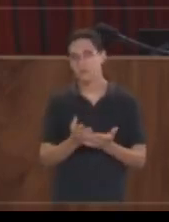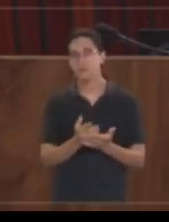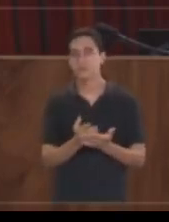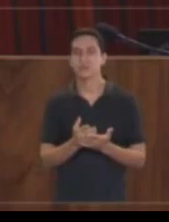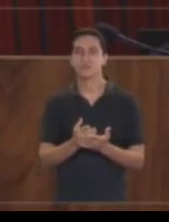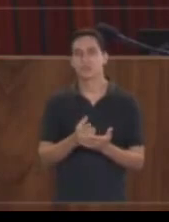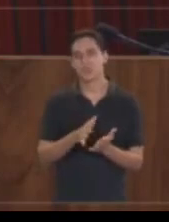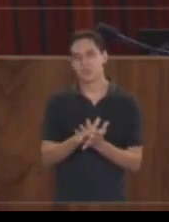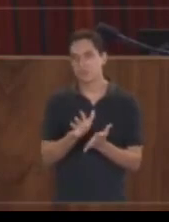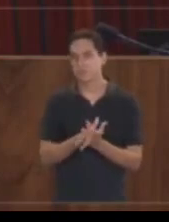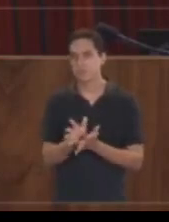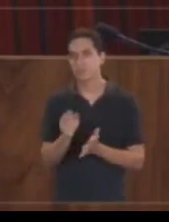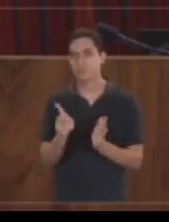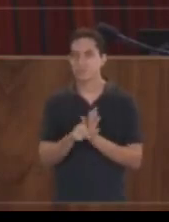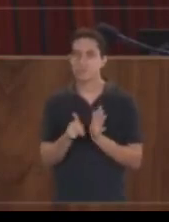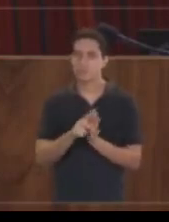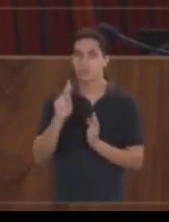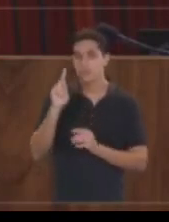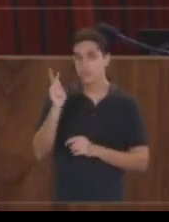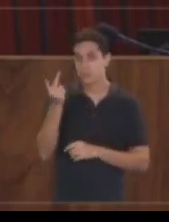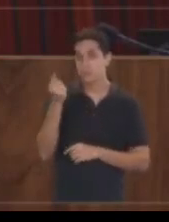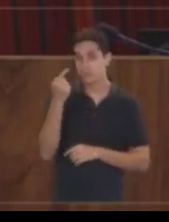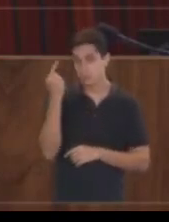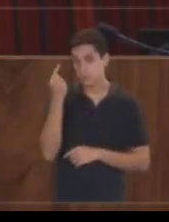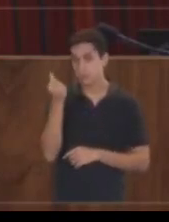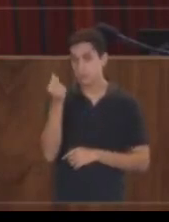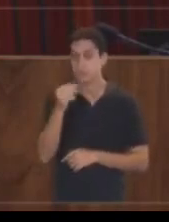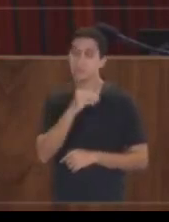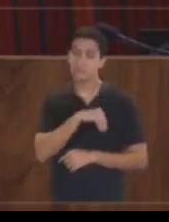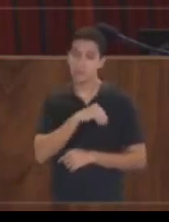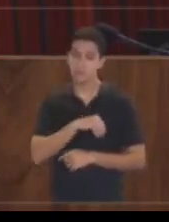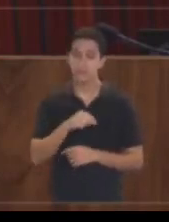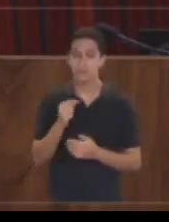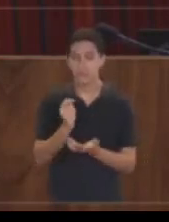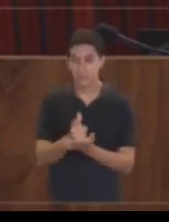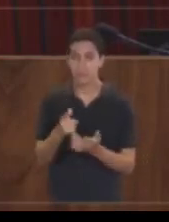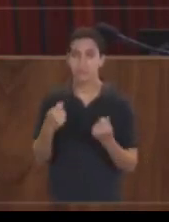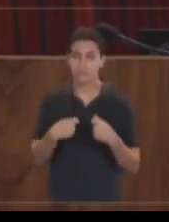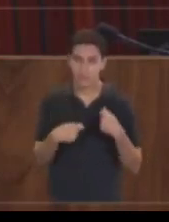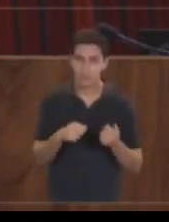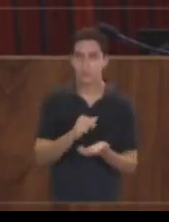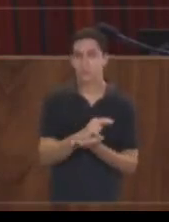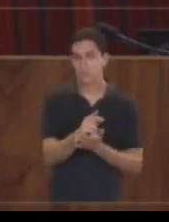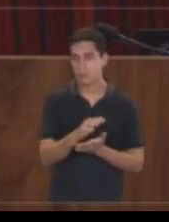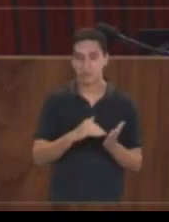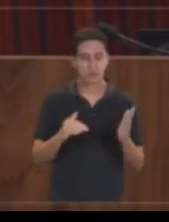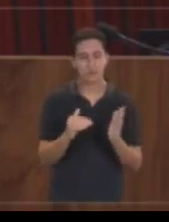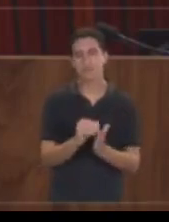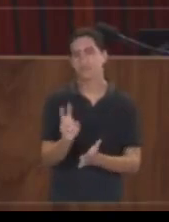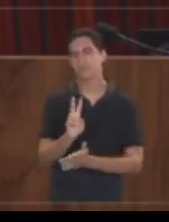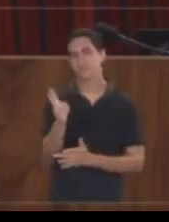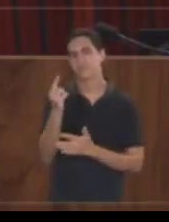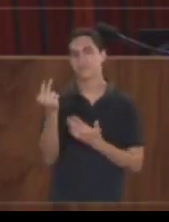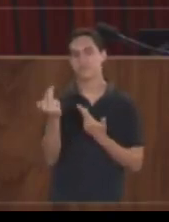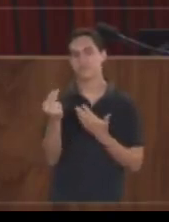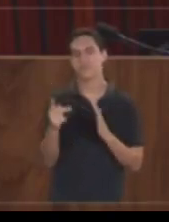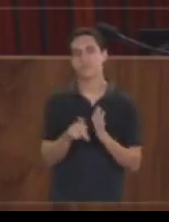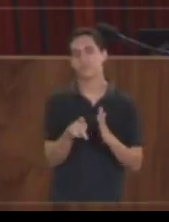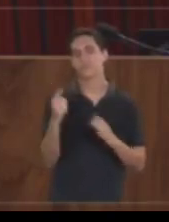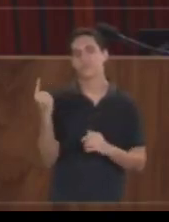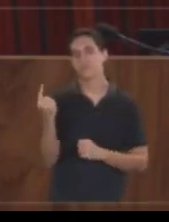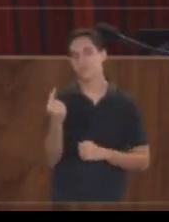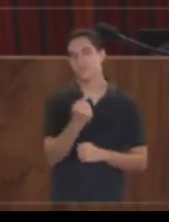honorários advocatícios, contábeis e encargos financeiros, todos em valores iguais para cada uma